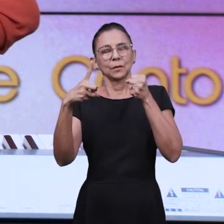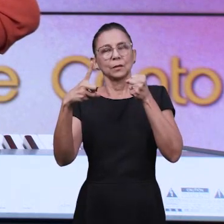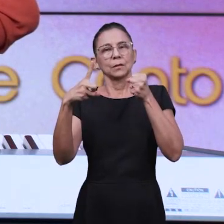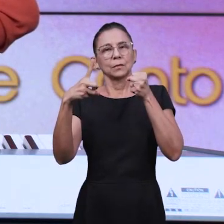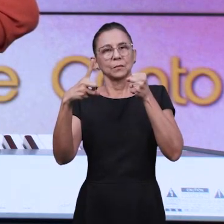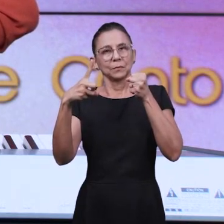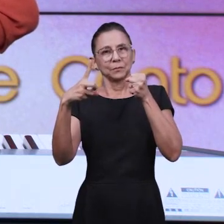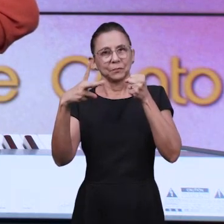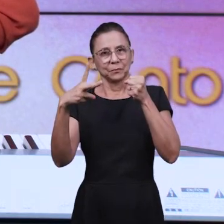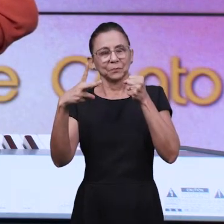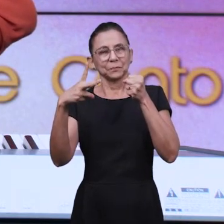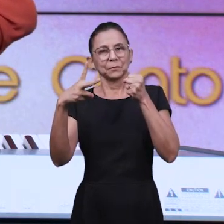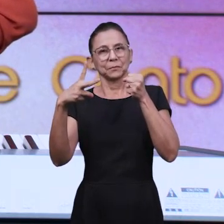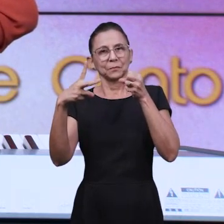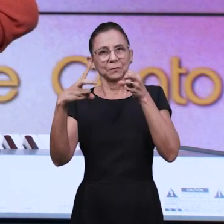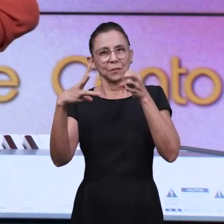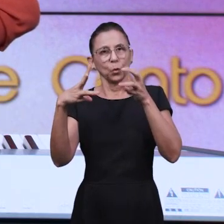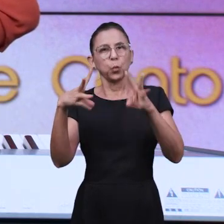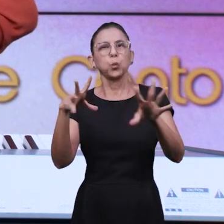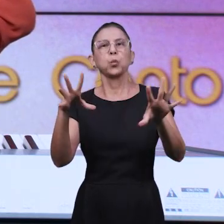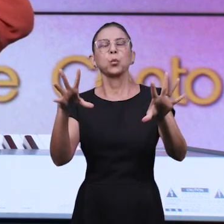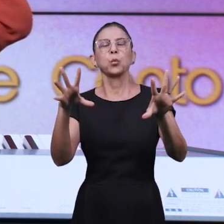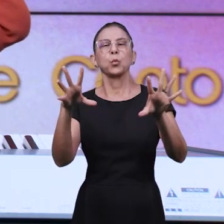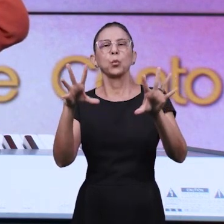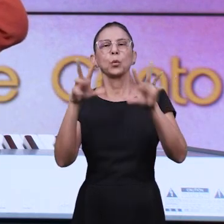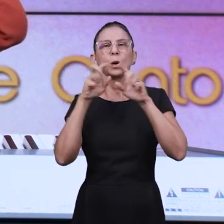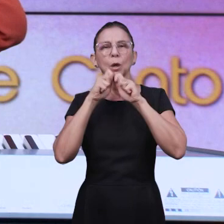1, 2, 3.